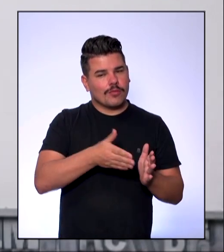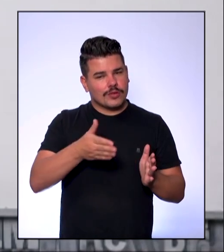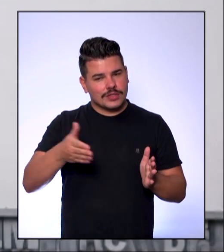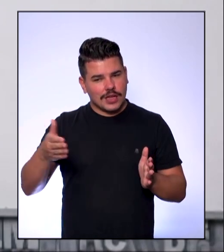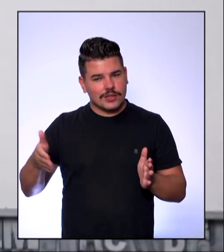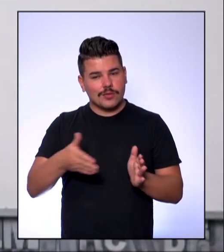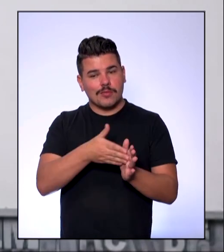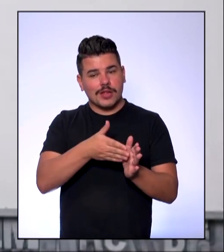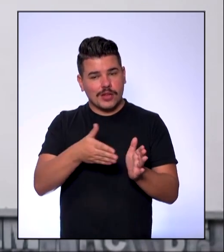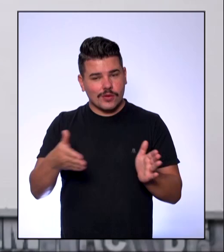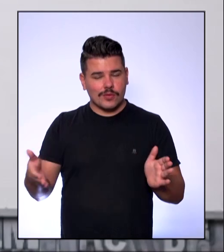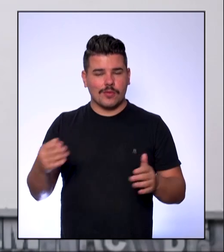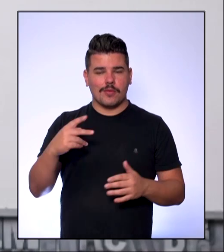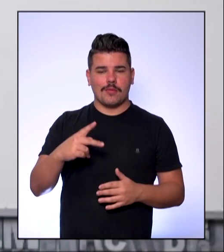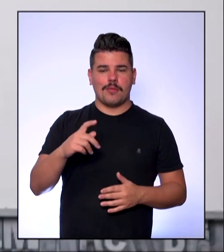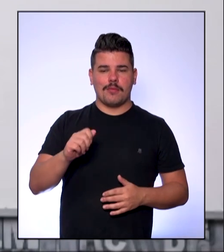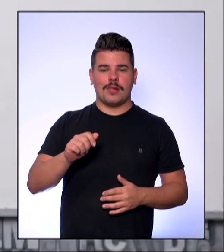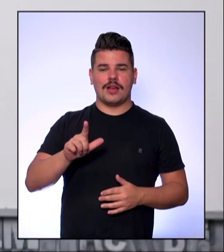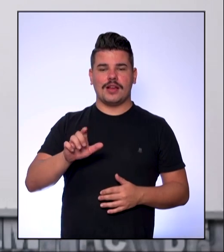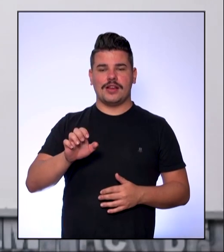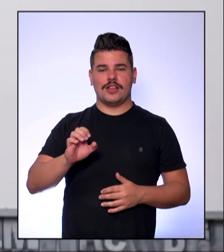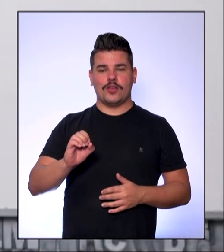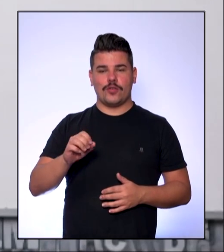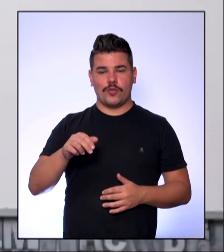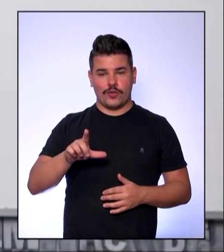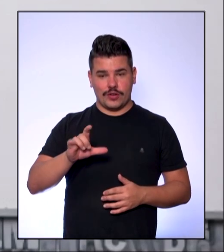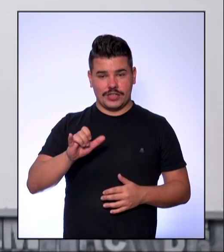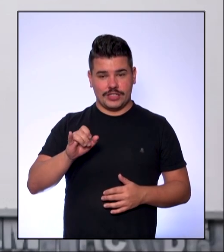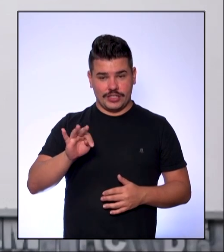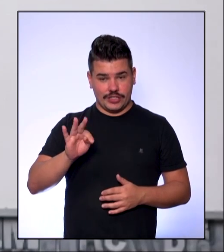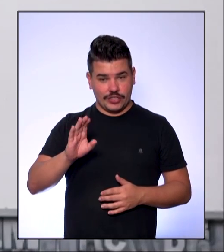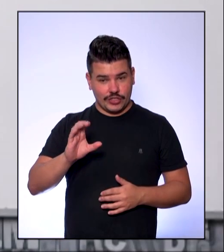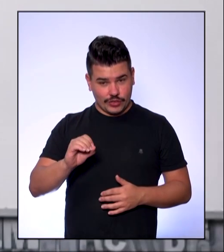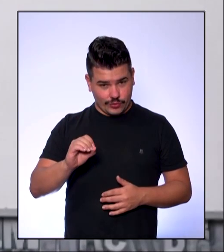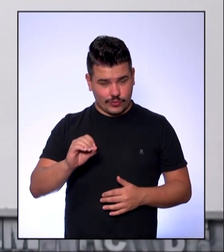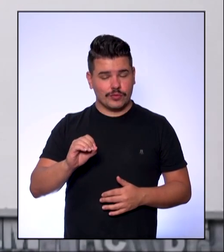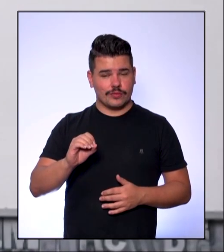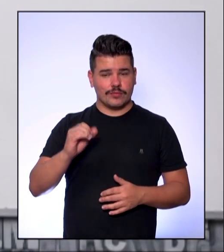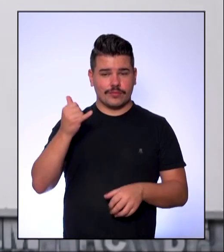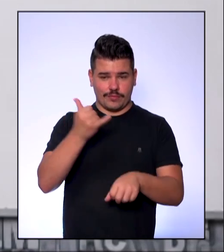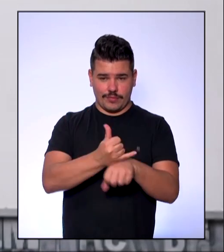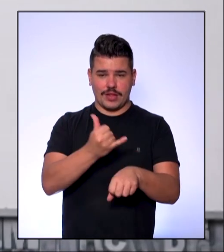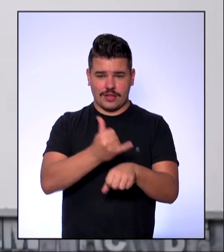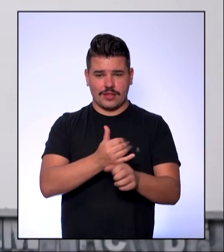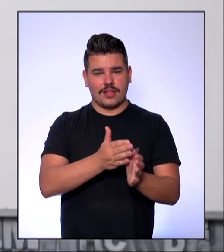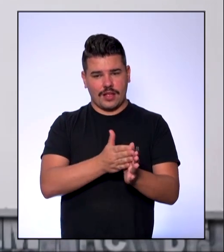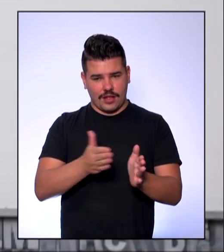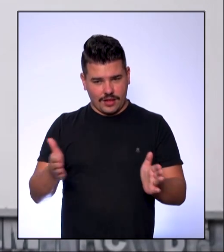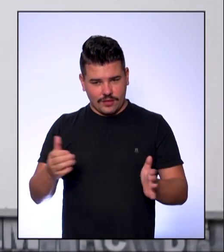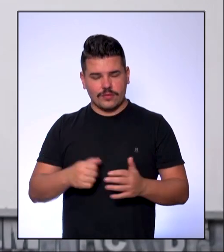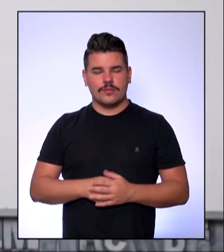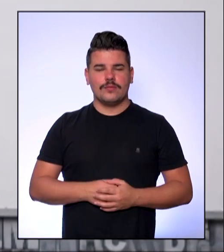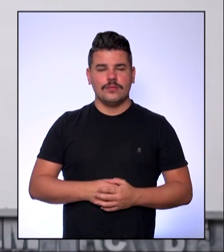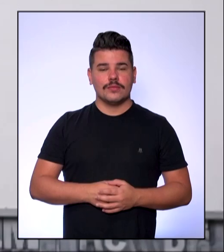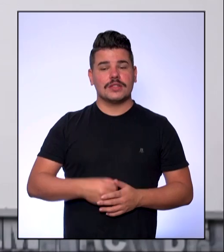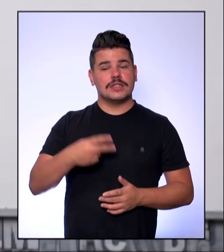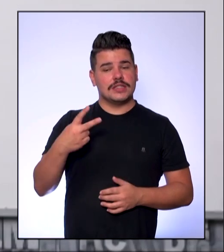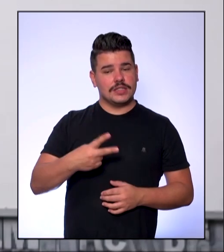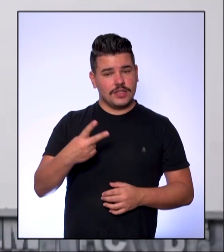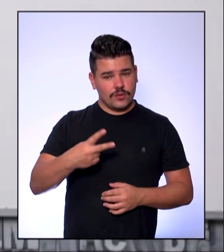período paleolítico, neolítico e idade dos metais, a fundamentação da pré-história. Segundo,